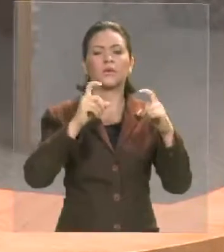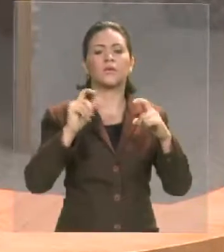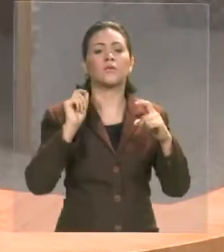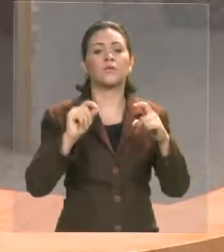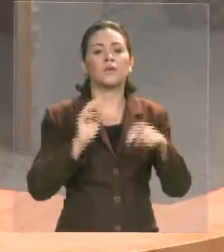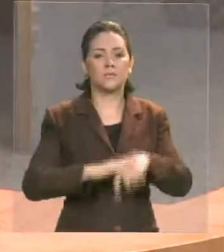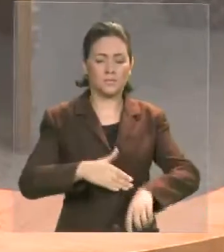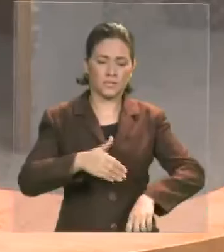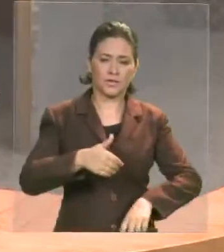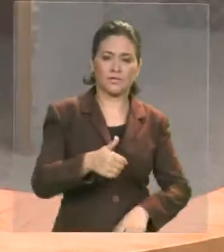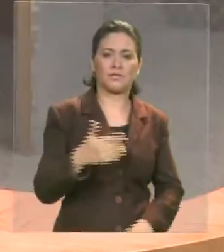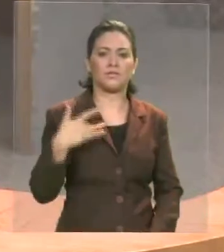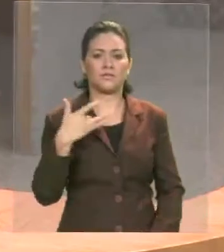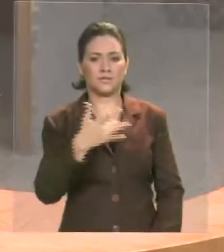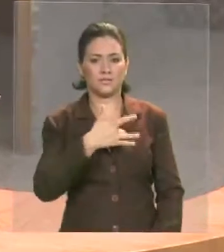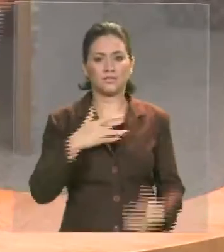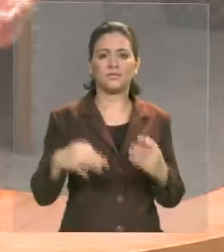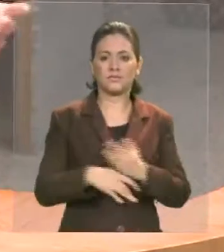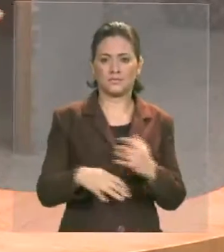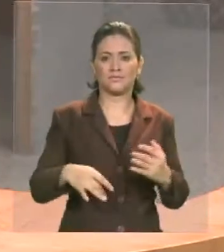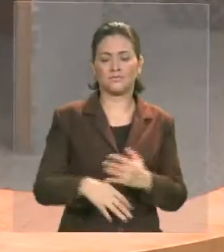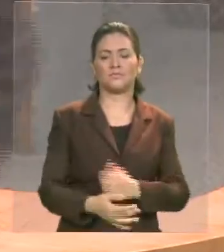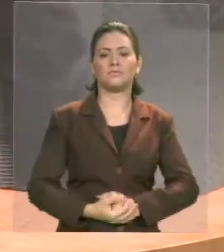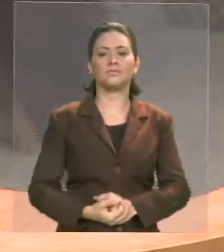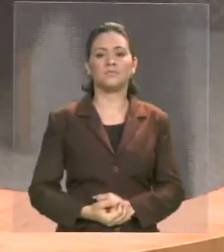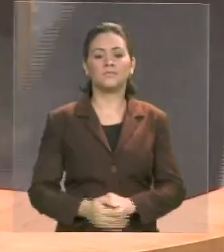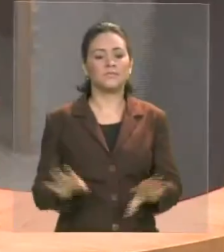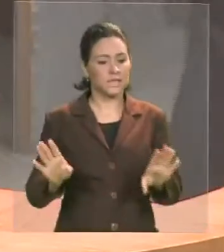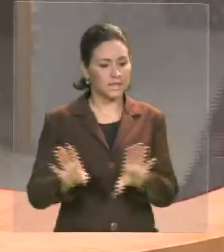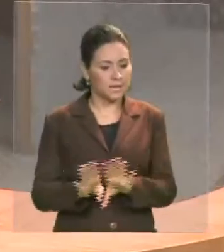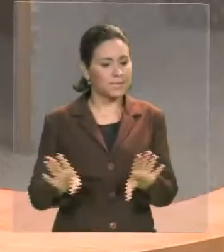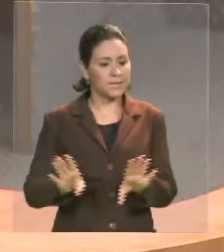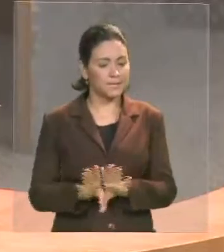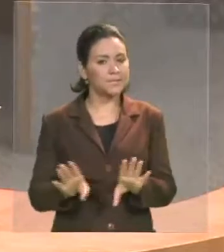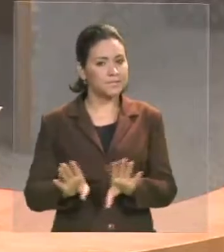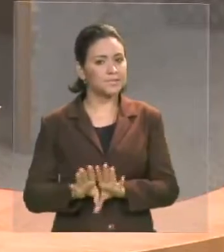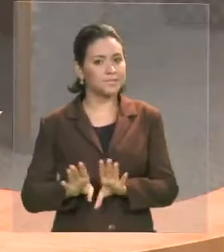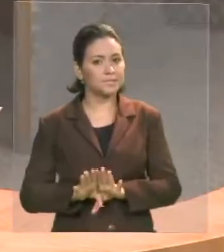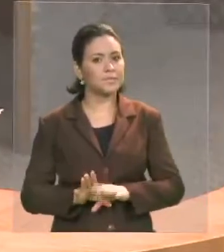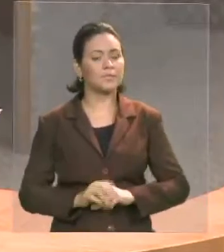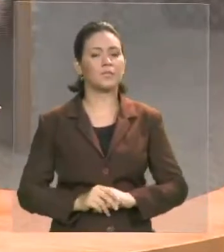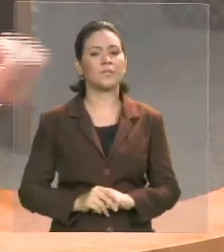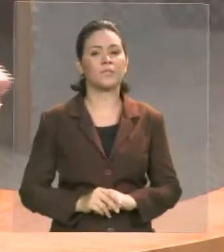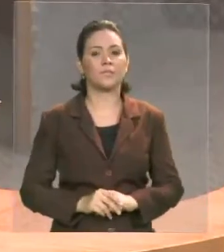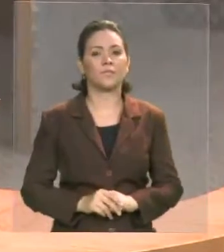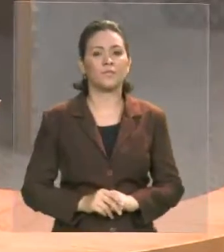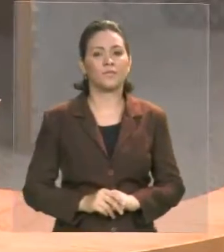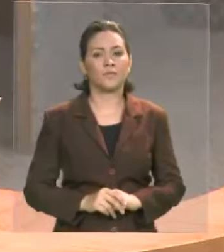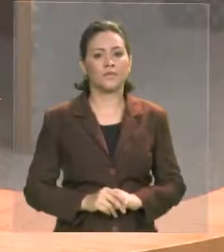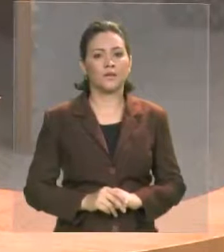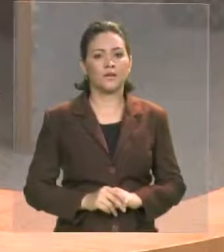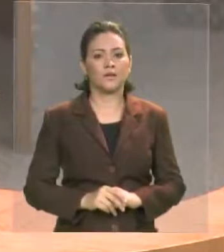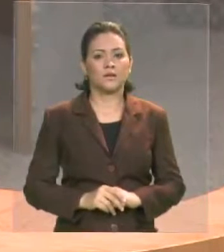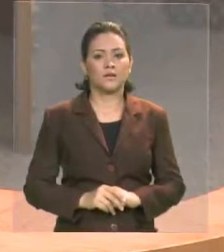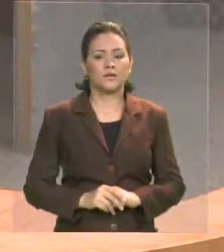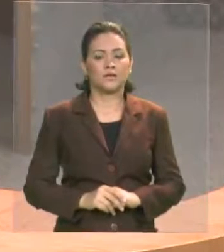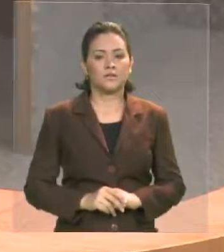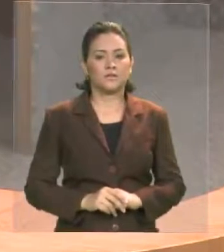daquele município. Além de outro destaque que faço, que foi fruto de um grande